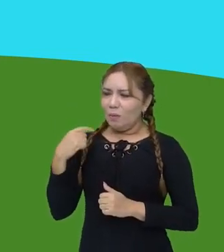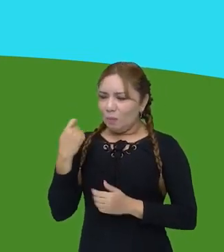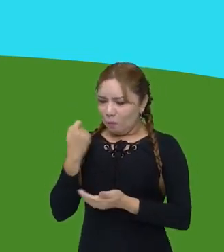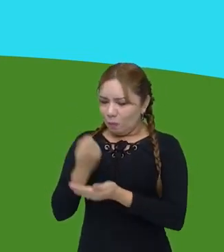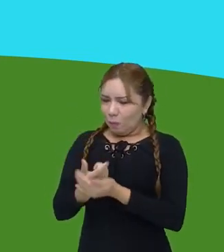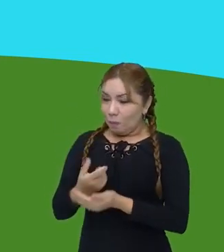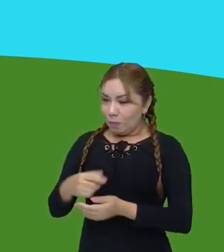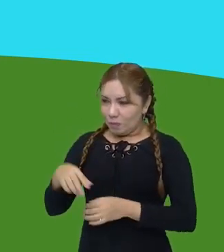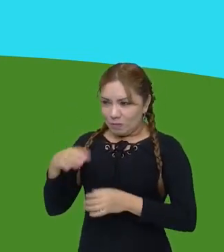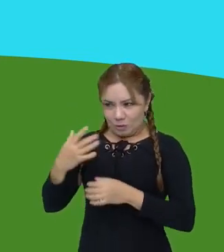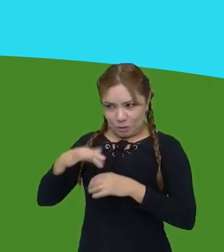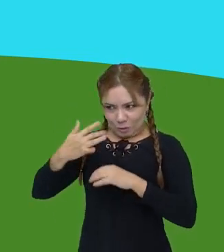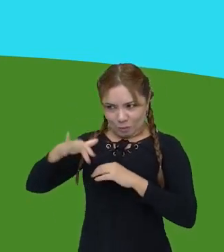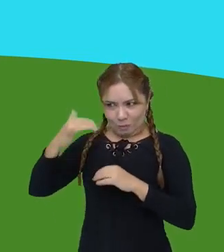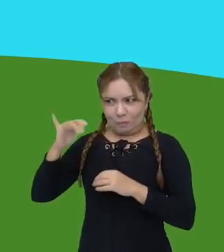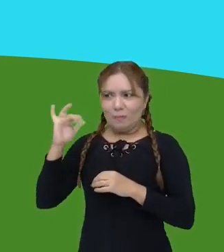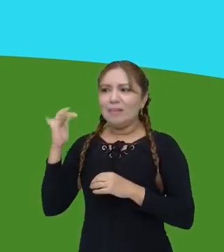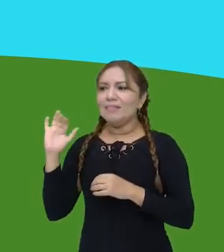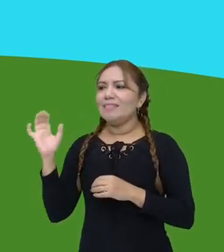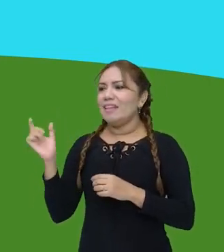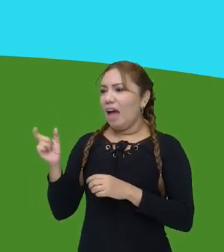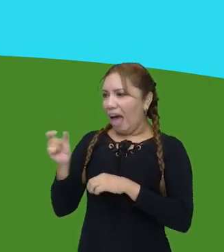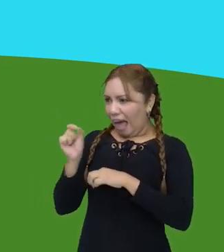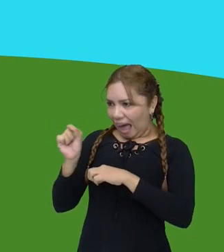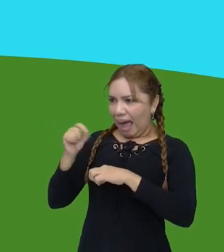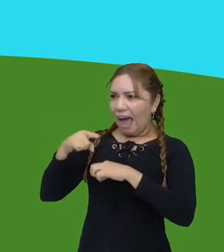eu pago muito bem.